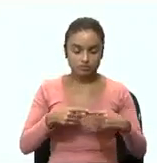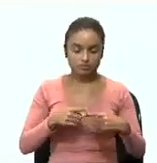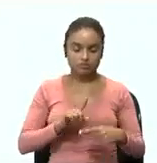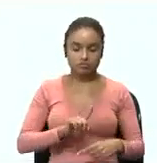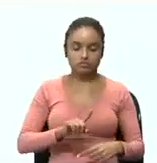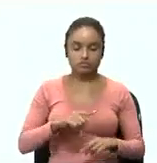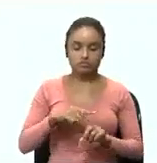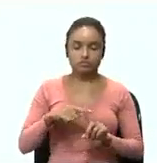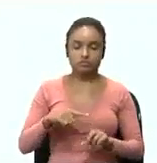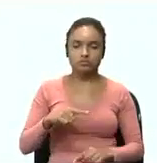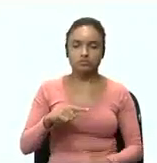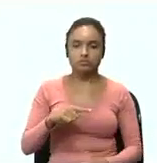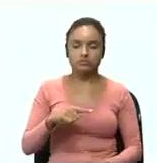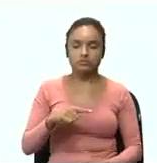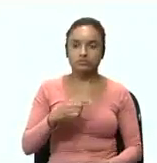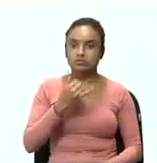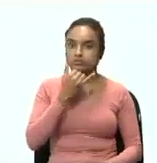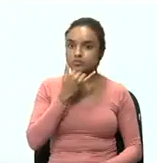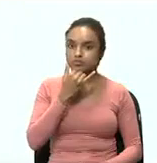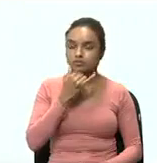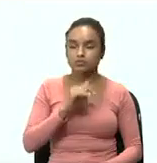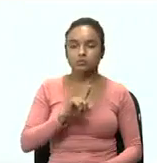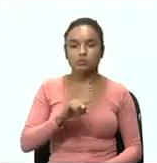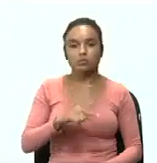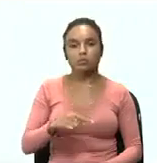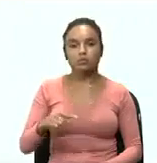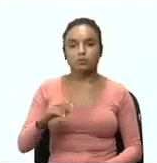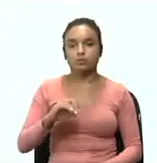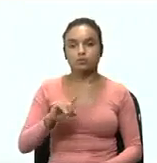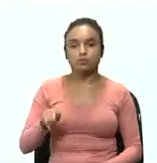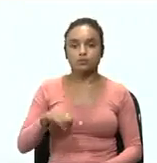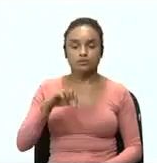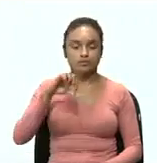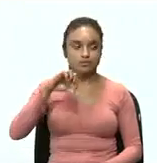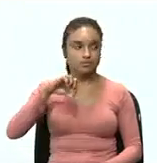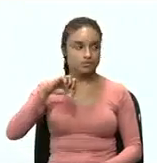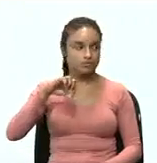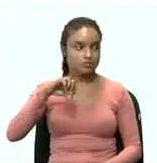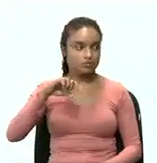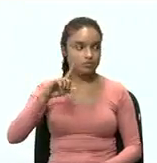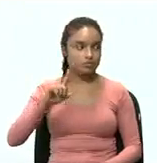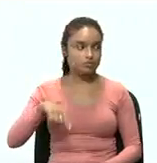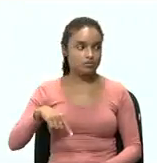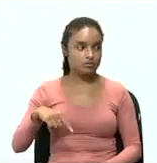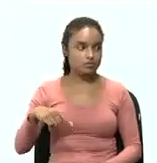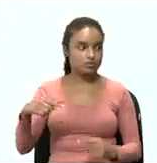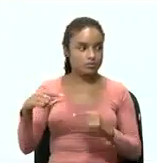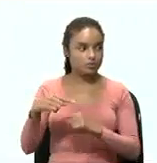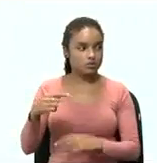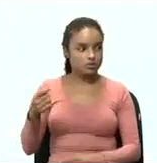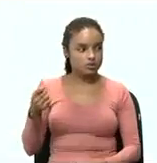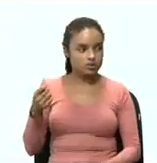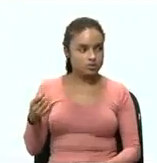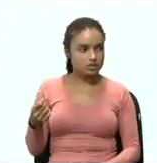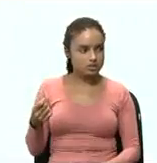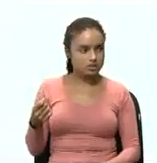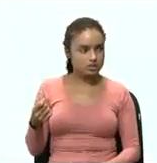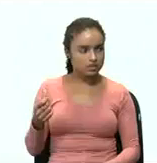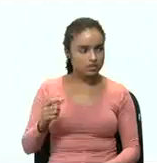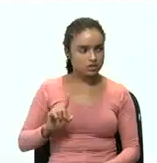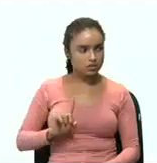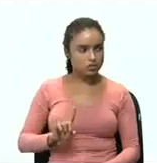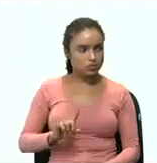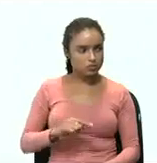0,9. Isso daqui vai ser igual a 6 sobre 1 menos 0,9. Eu